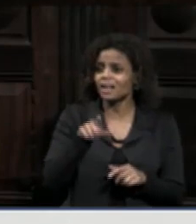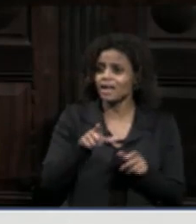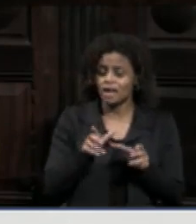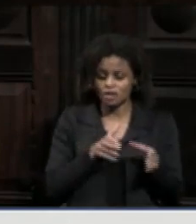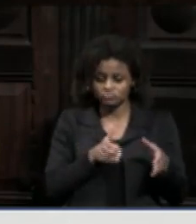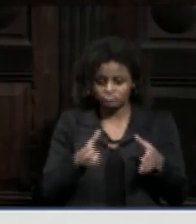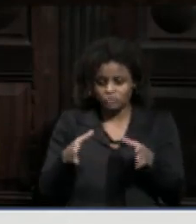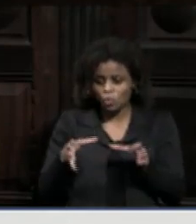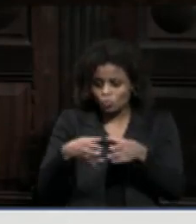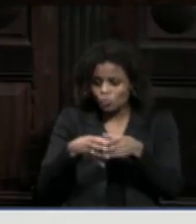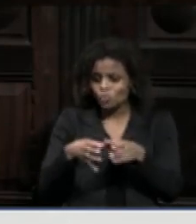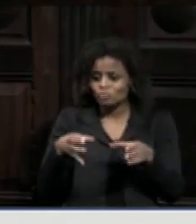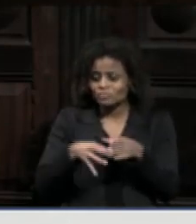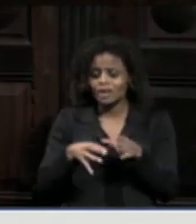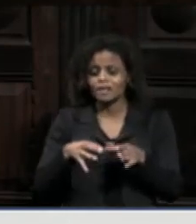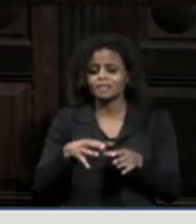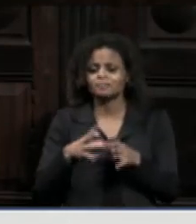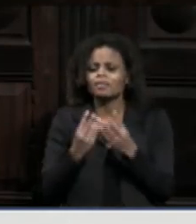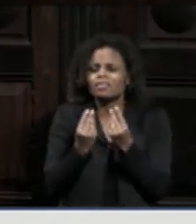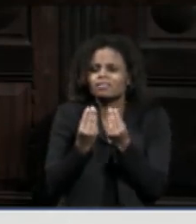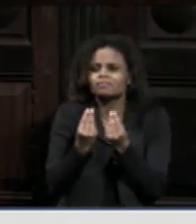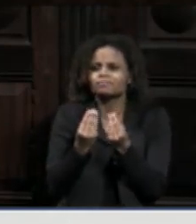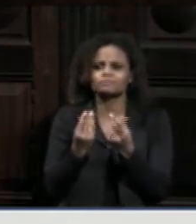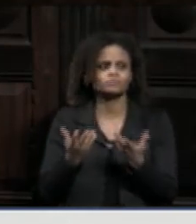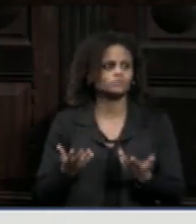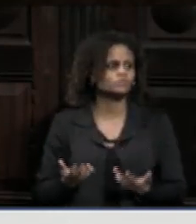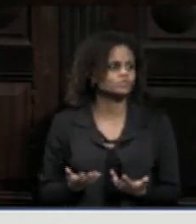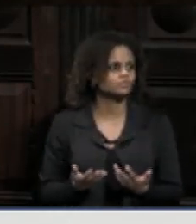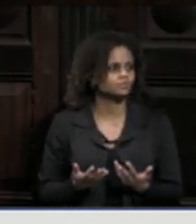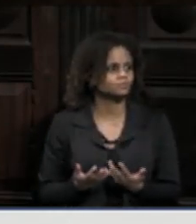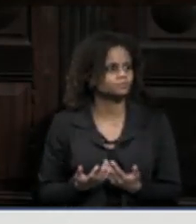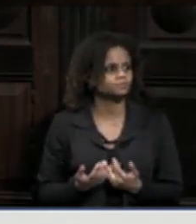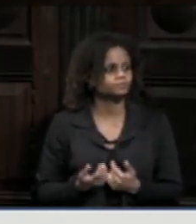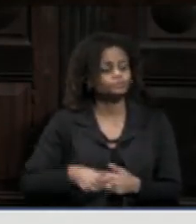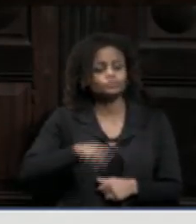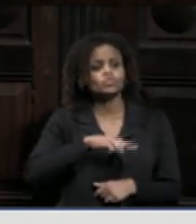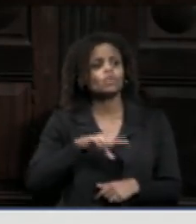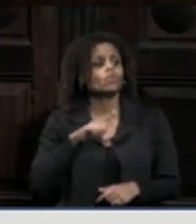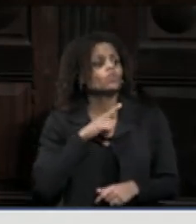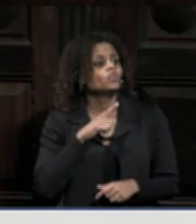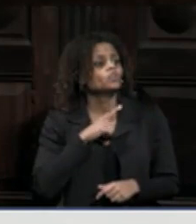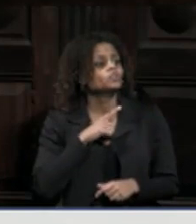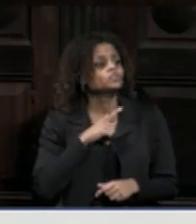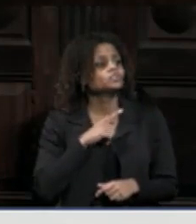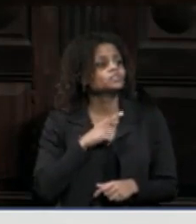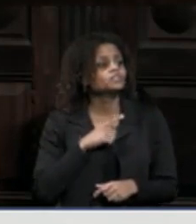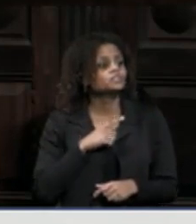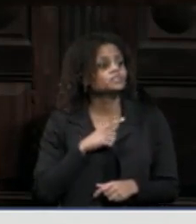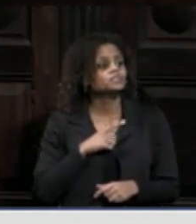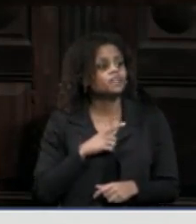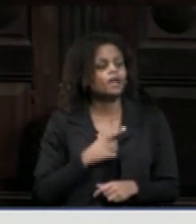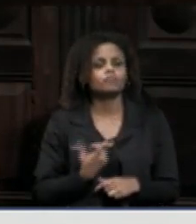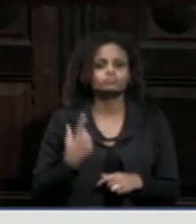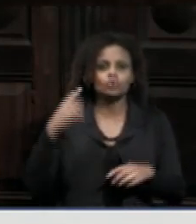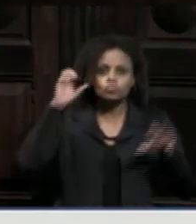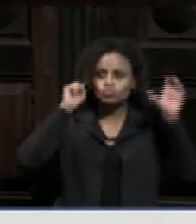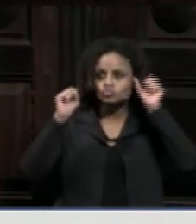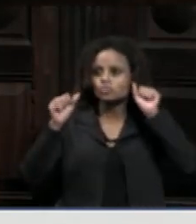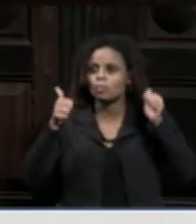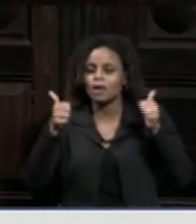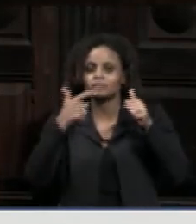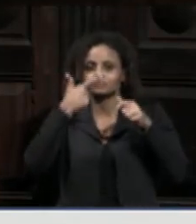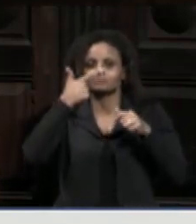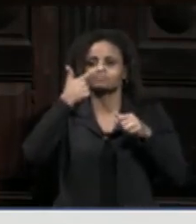deputado Tio Carlos. Olha, nós que dispomos, digamos, das nossas faculdades sensoriais, eu